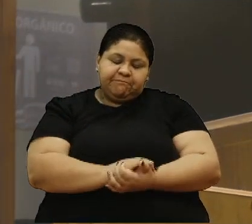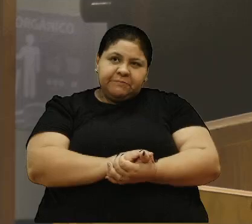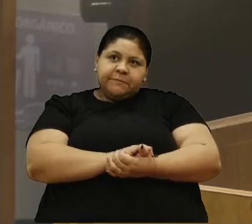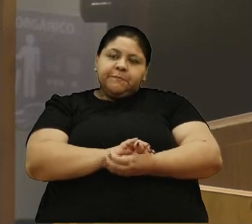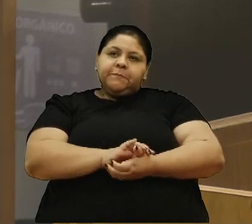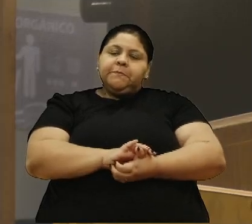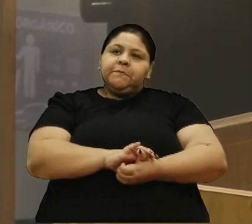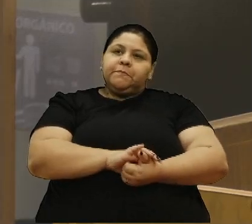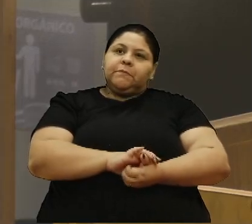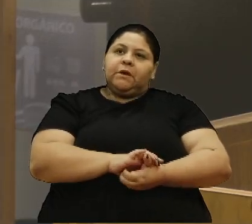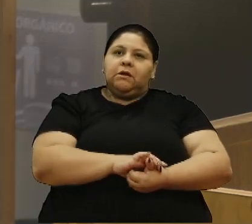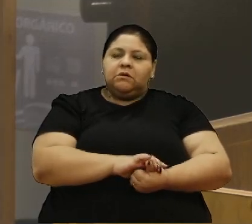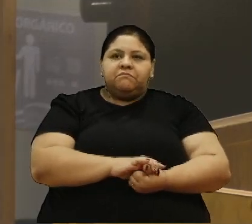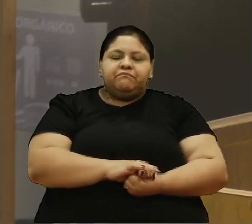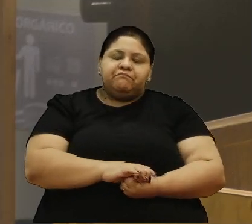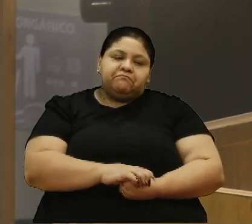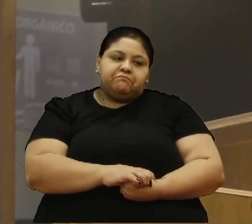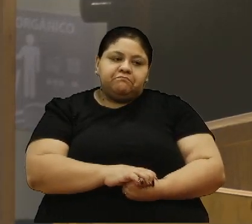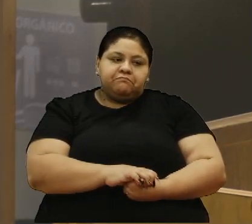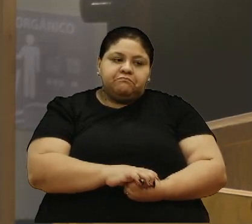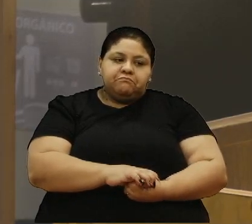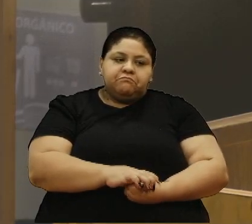Então,